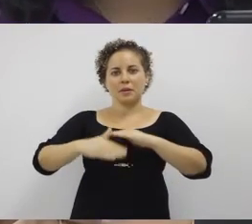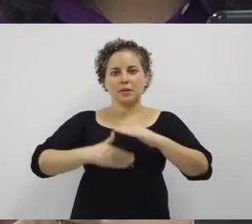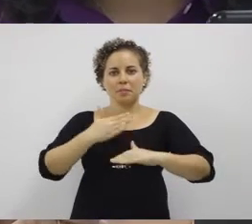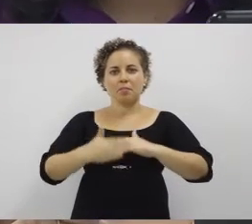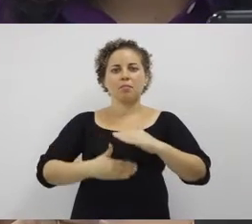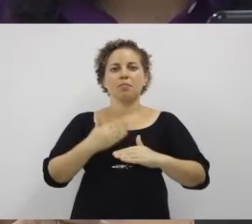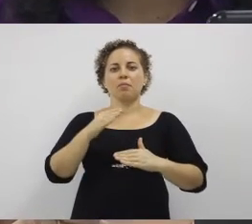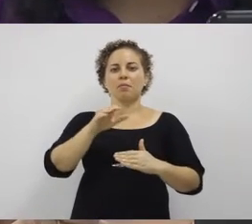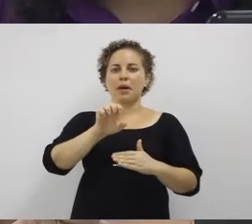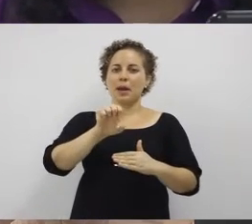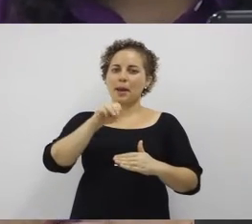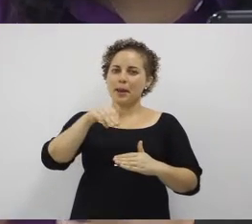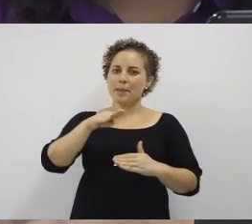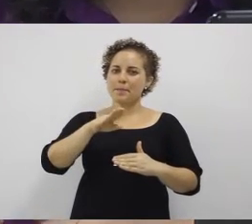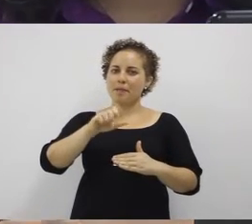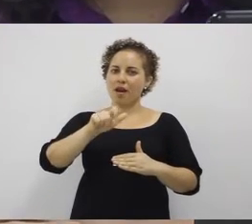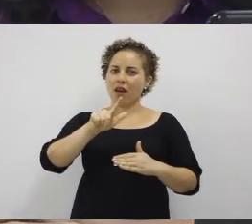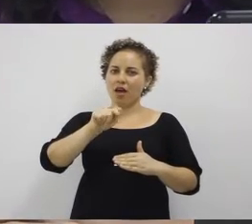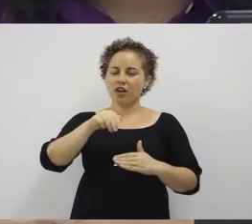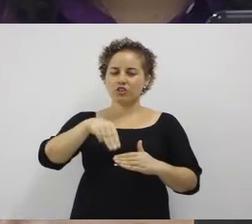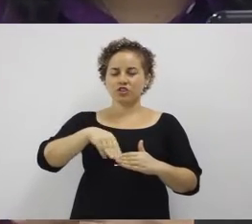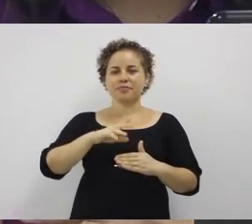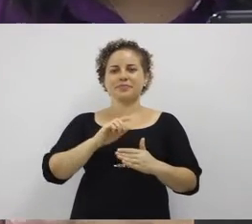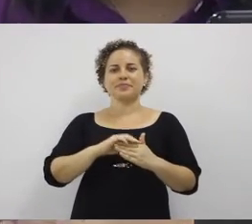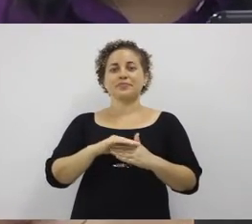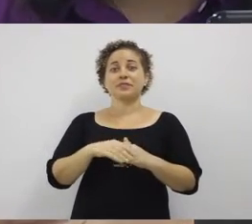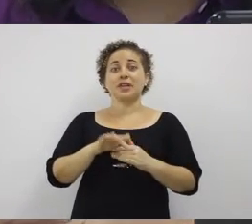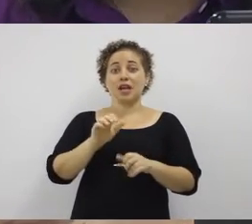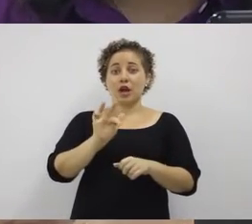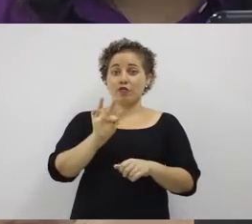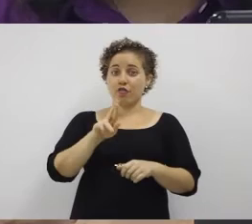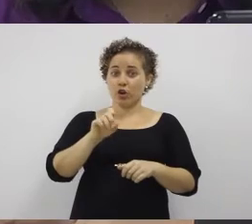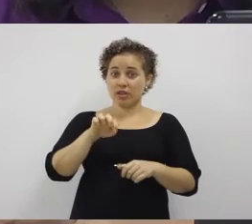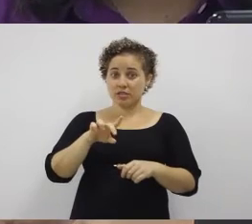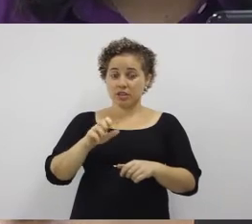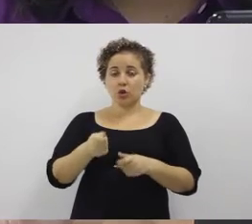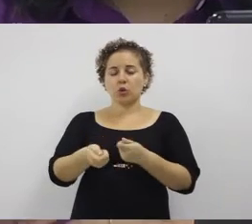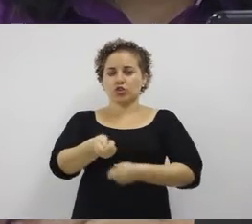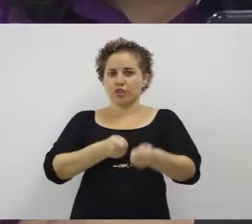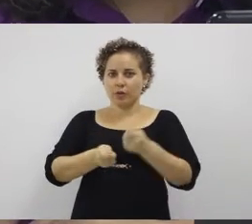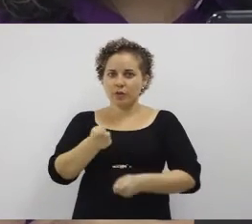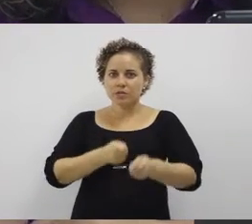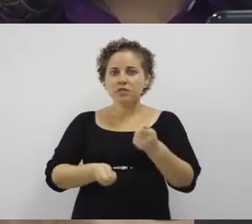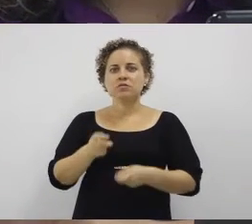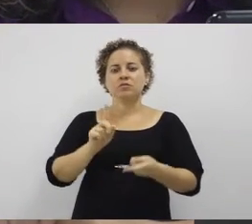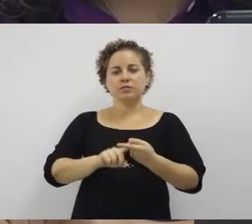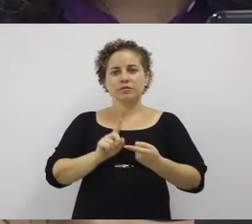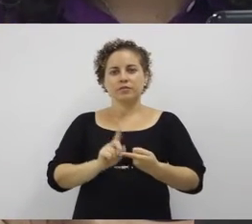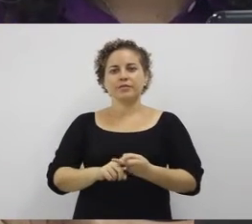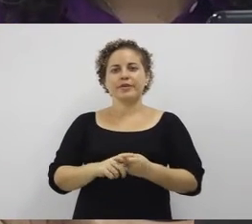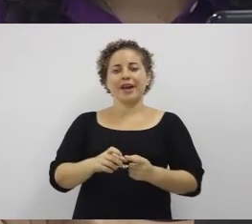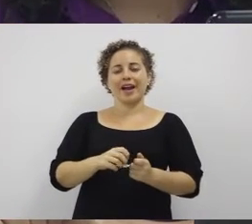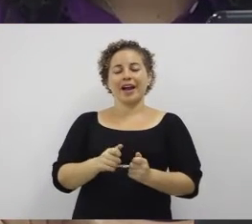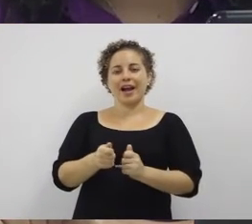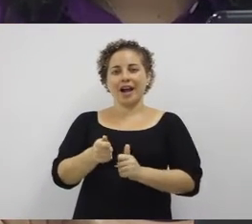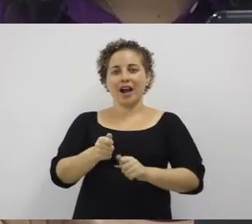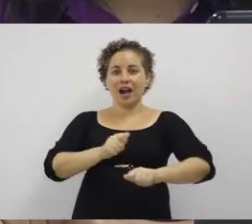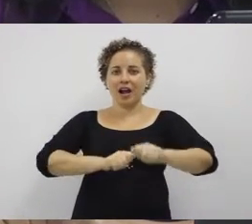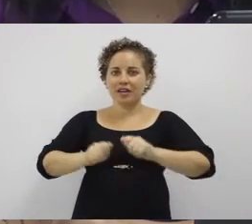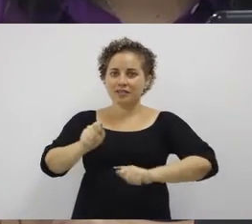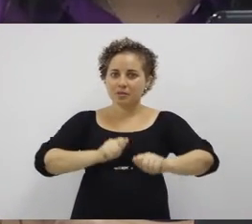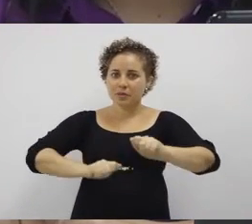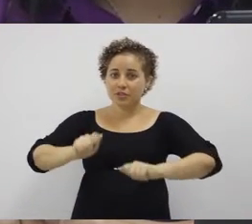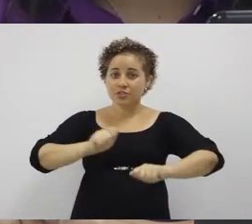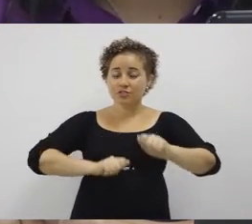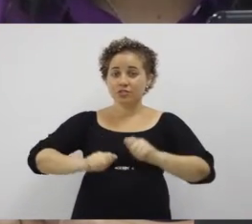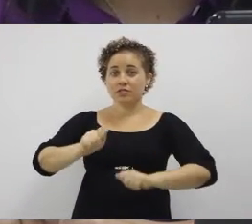outras ações de compras são a seleção de fornecedores, a negociação com fornecedores, a administração de contratos de longa